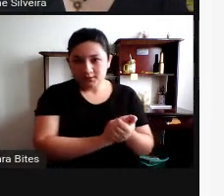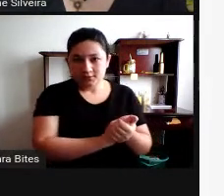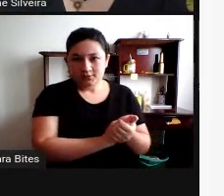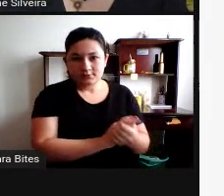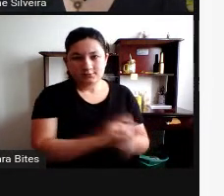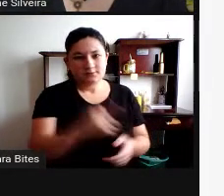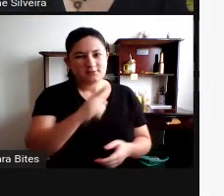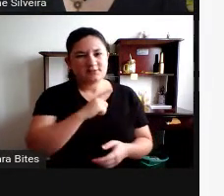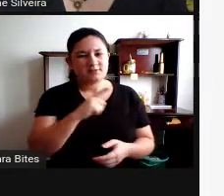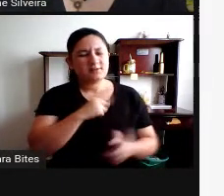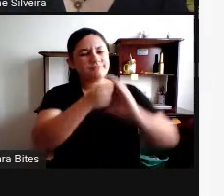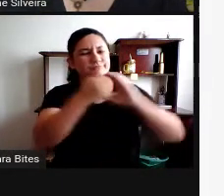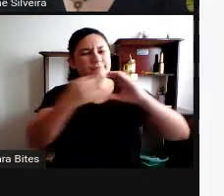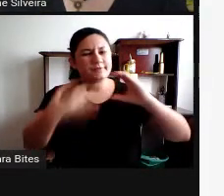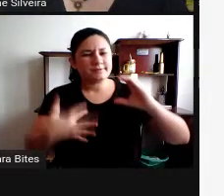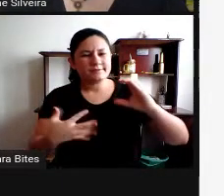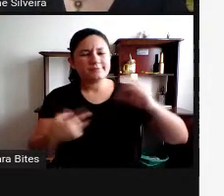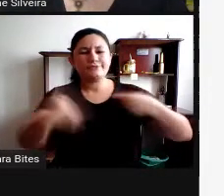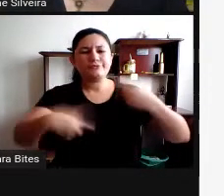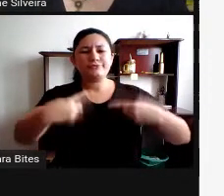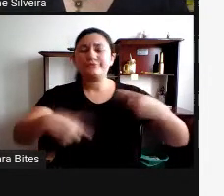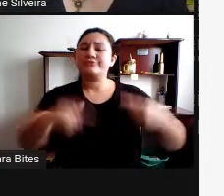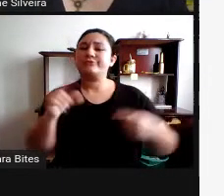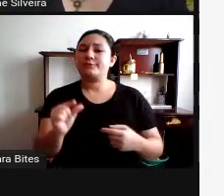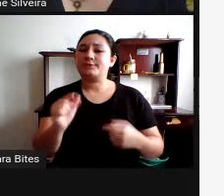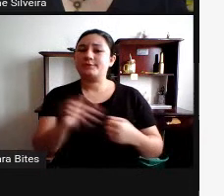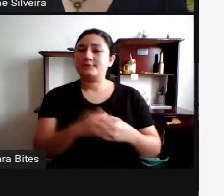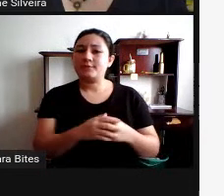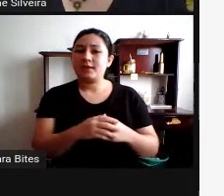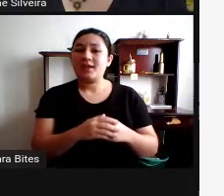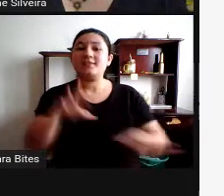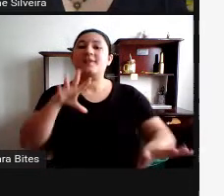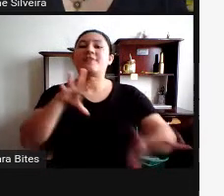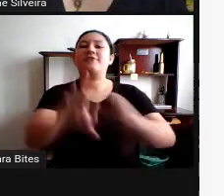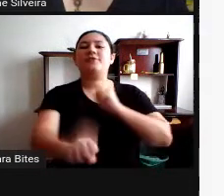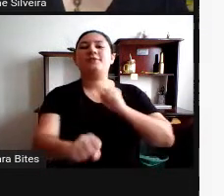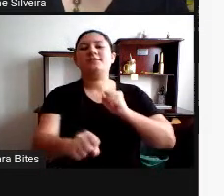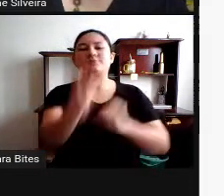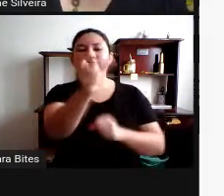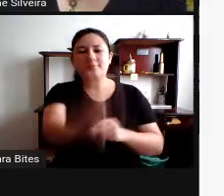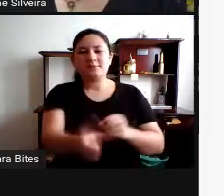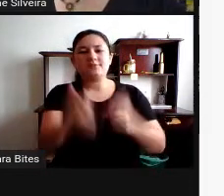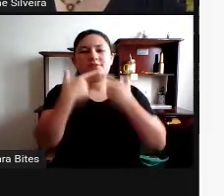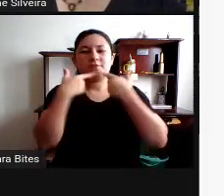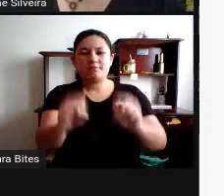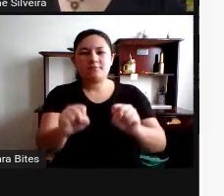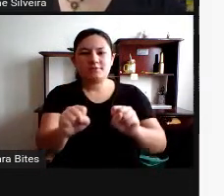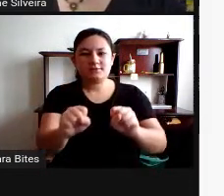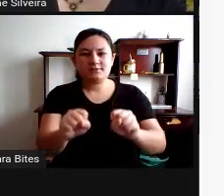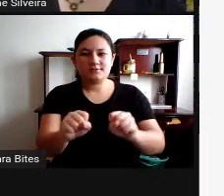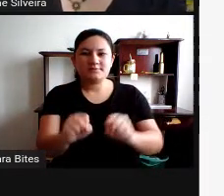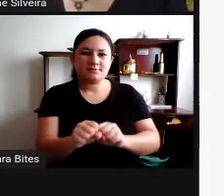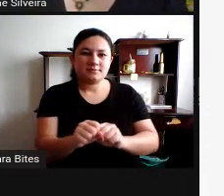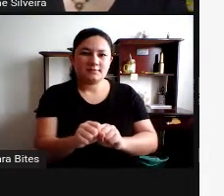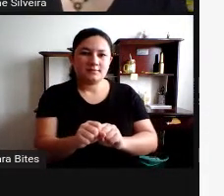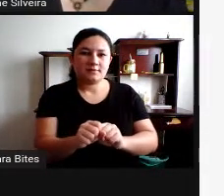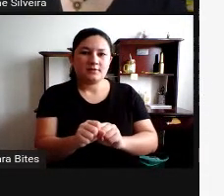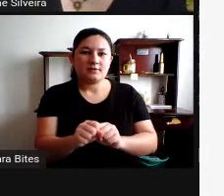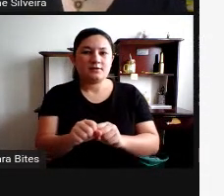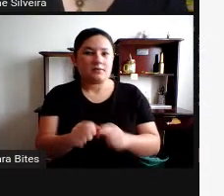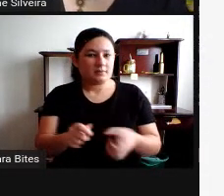pouco discutido deste manuscrito de Sossê, a formação do linguista. O seu manuscrito, o Souvenir,